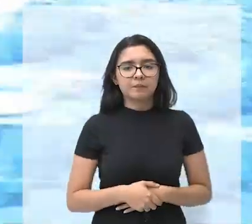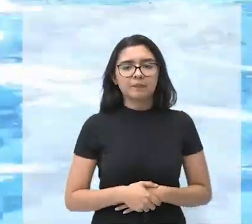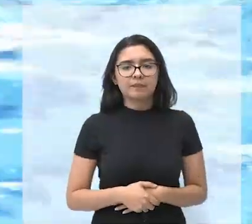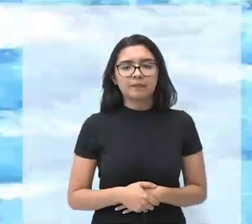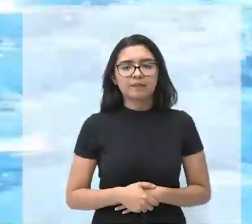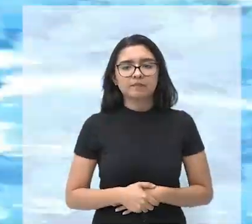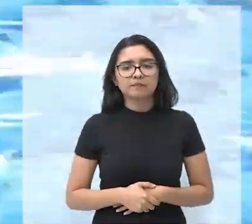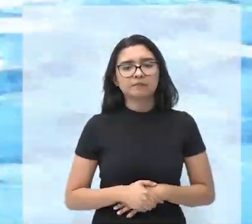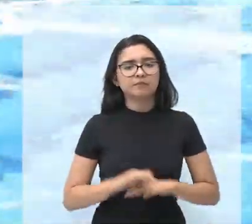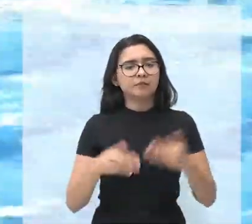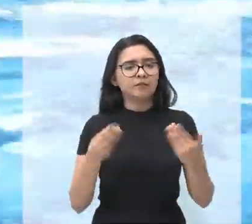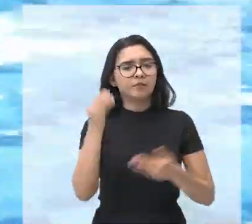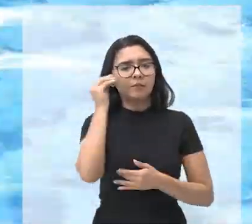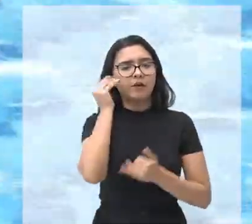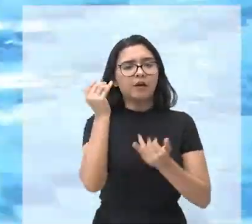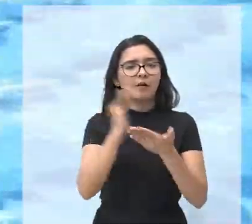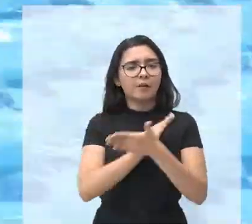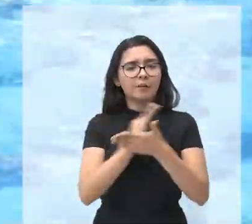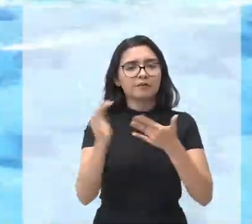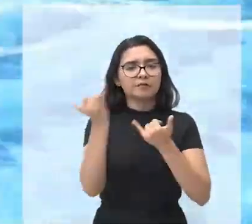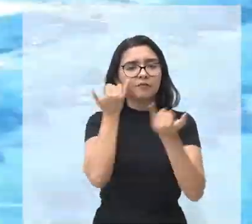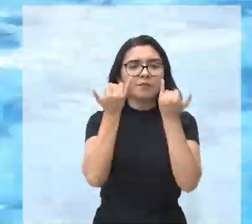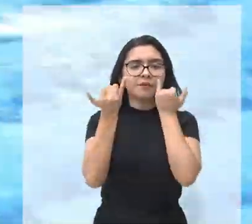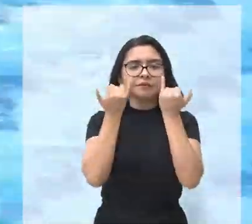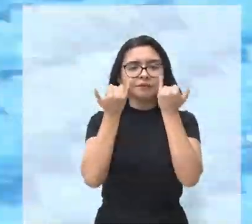Vamos ver algumas informações do nado peito.